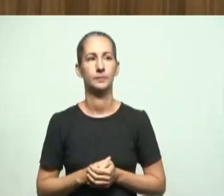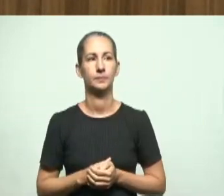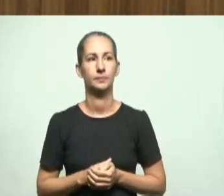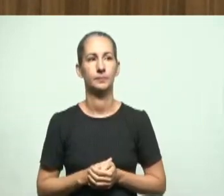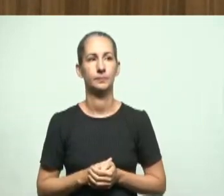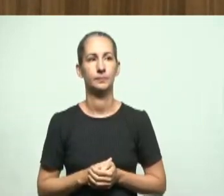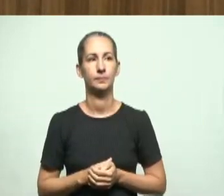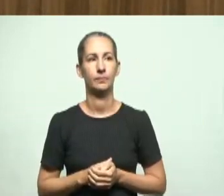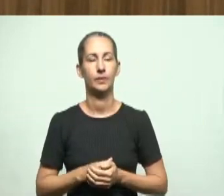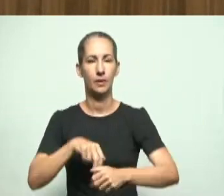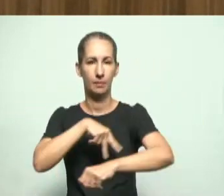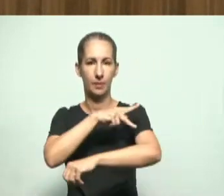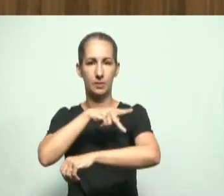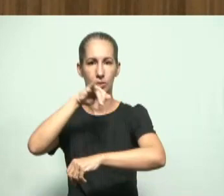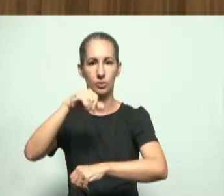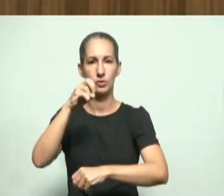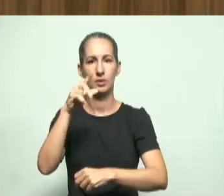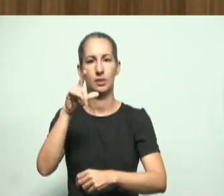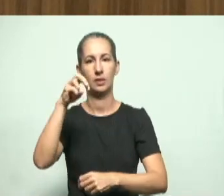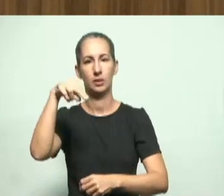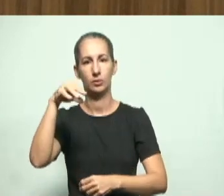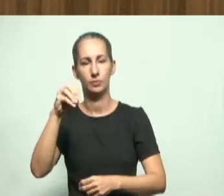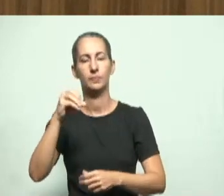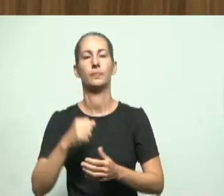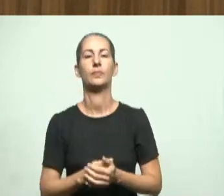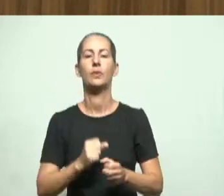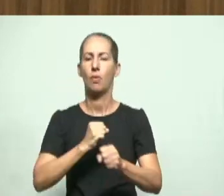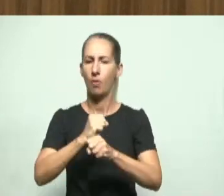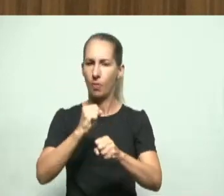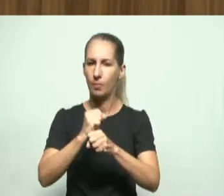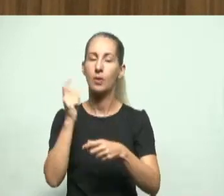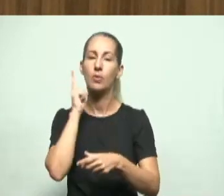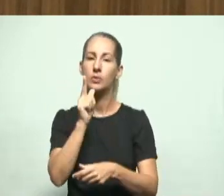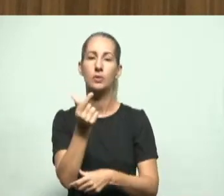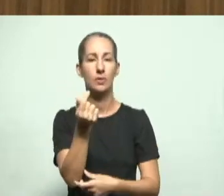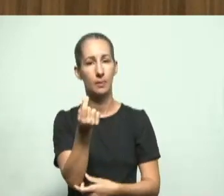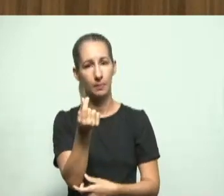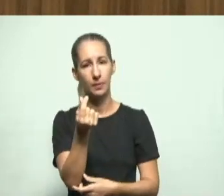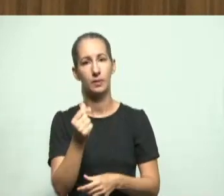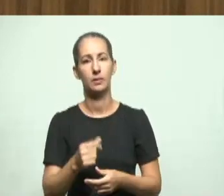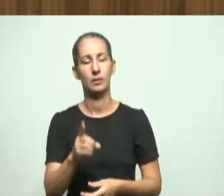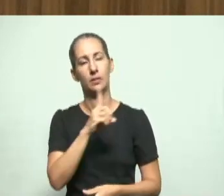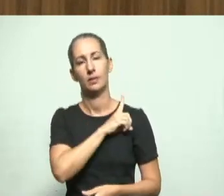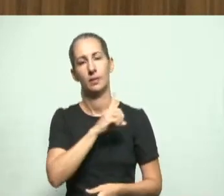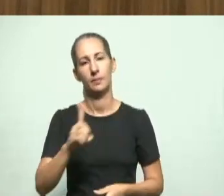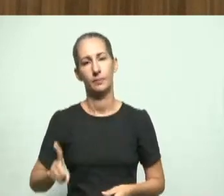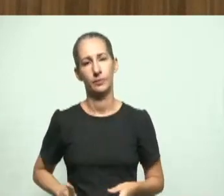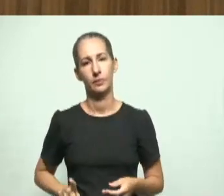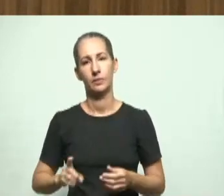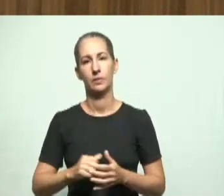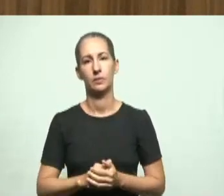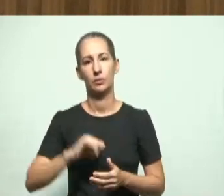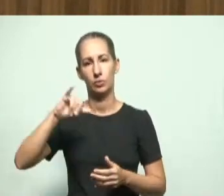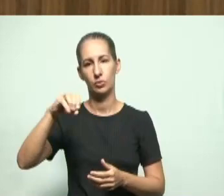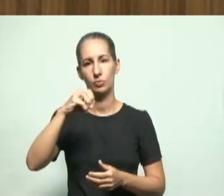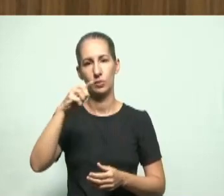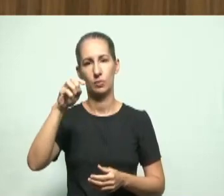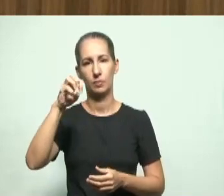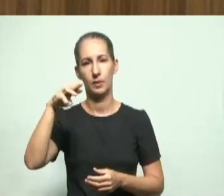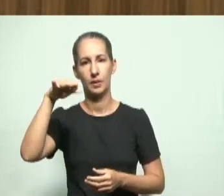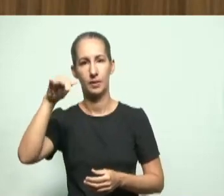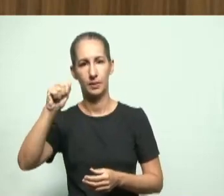da Praça Juscelino Kubitschek. Uma grande obra, a gente conseguiu emenda com o deputado João Maia